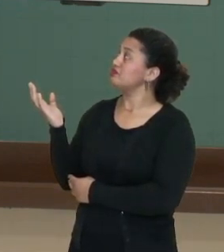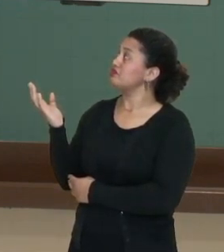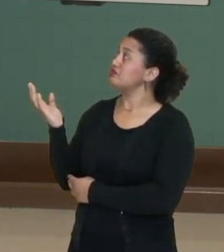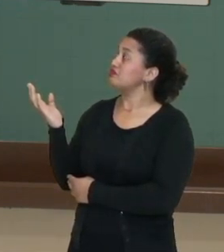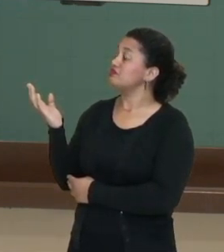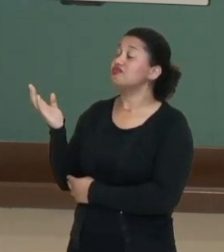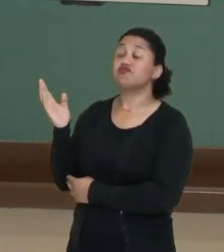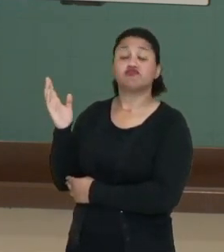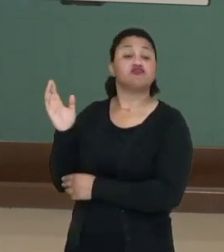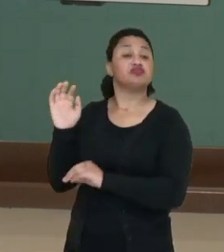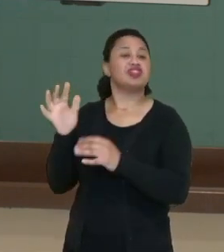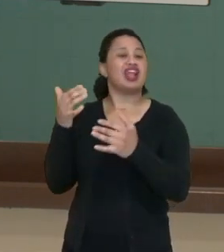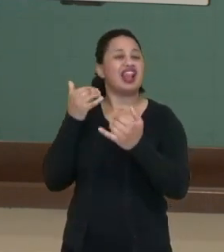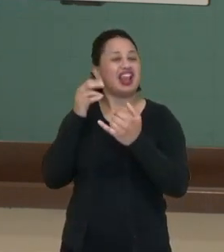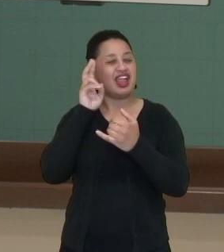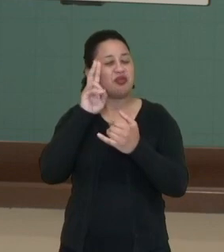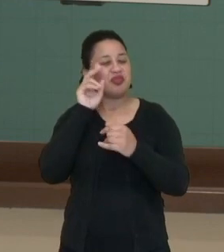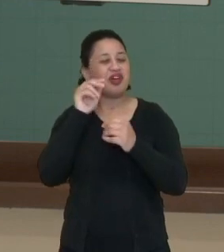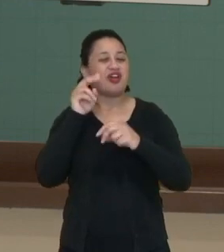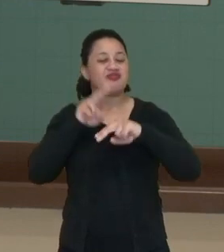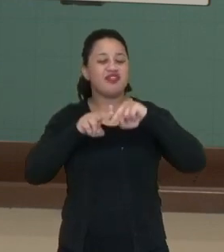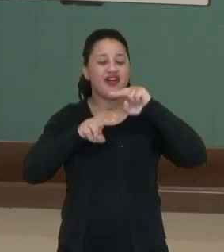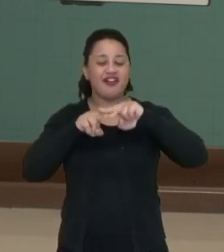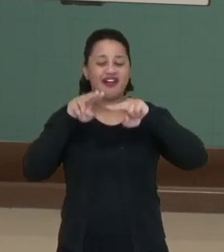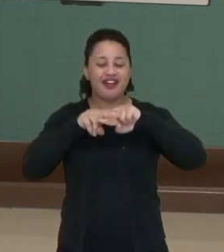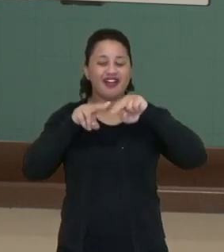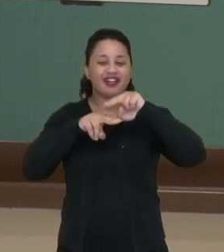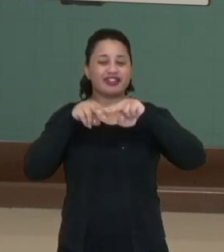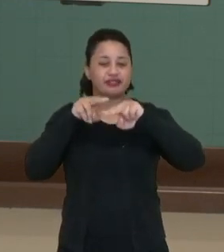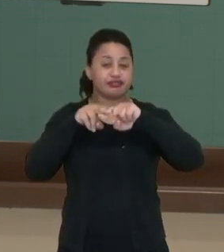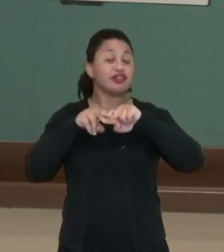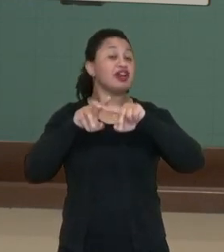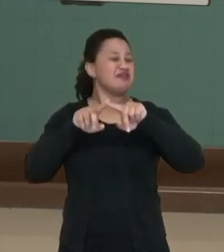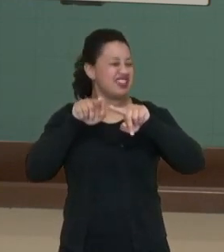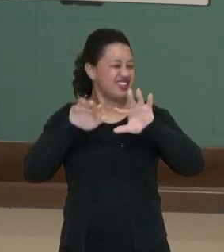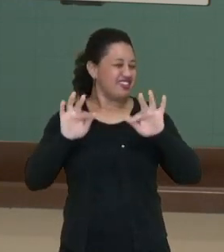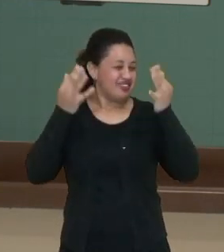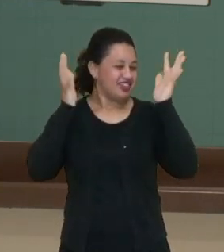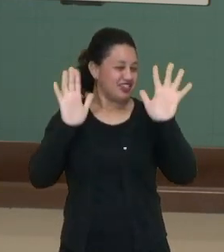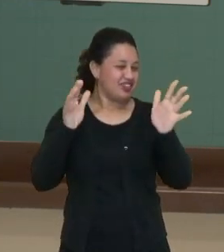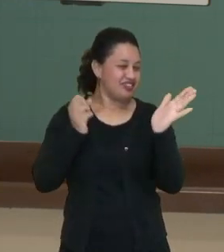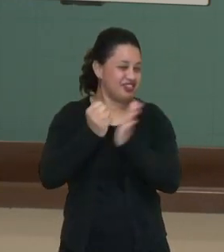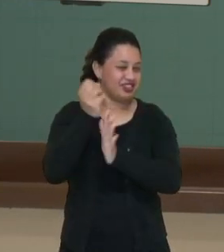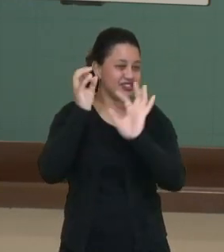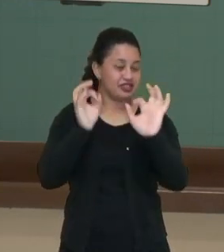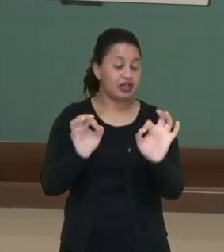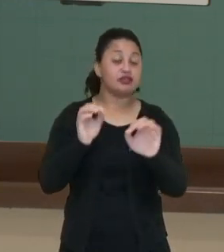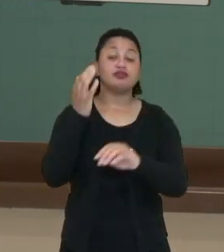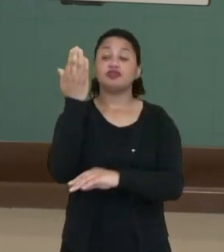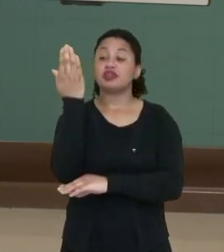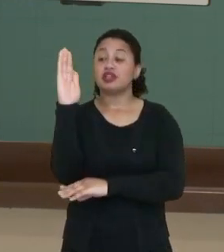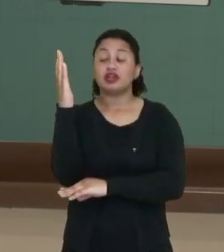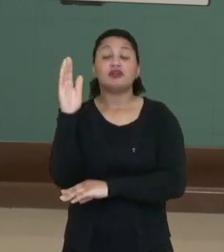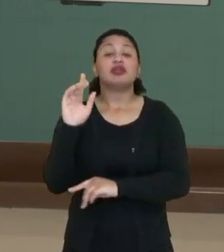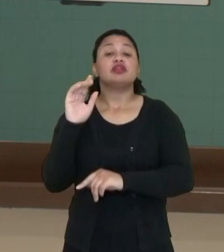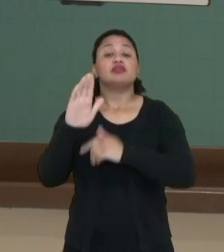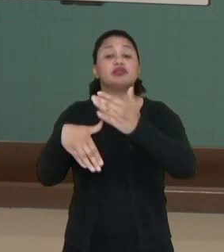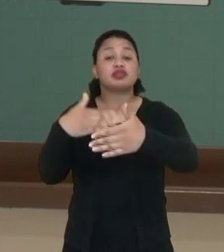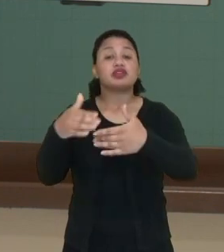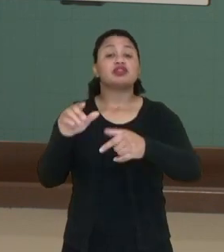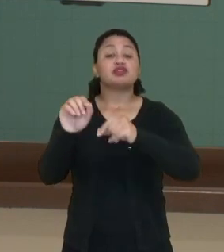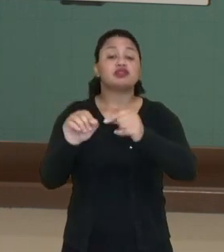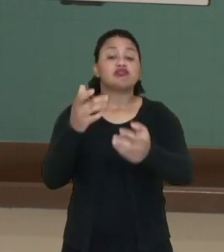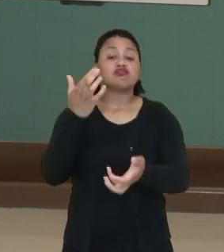juninas e julinas já passaram, né? Muito bem, a madeira, então, aqui ela está passando num processo de combustão, ou seja, ela está